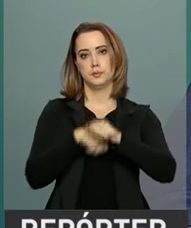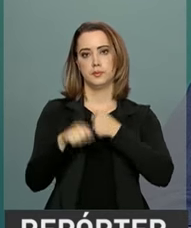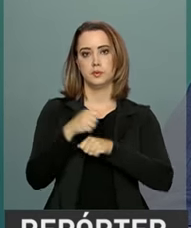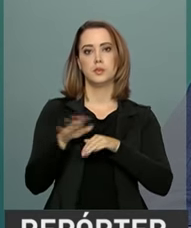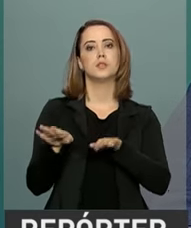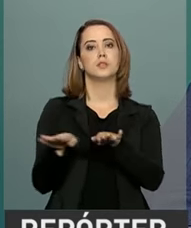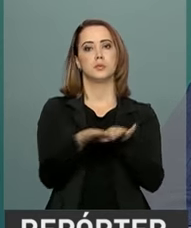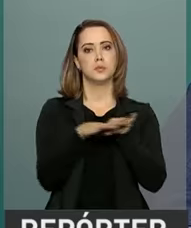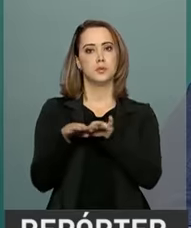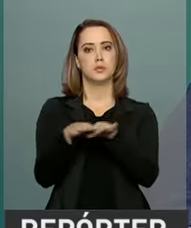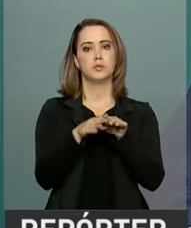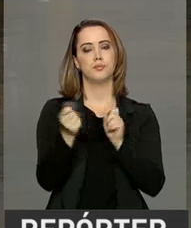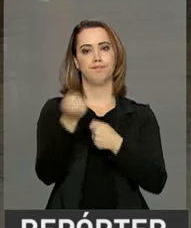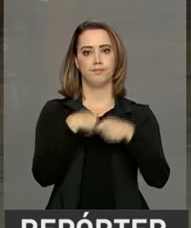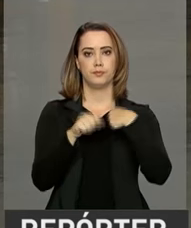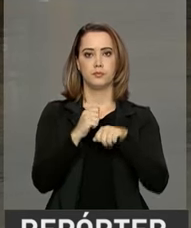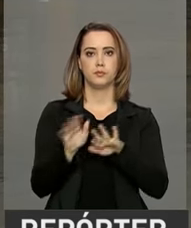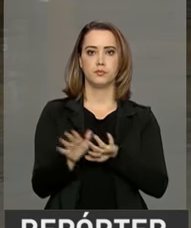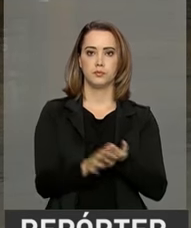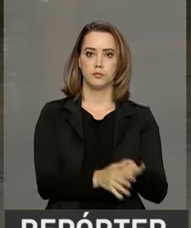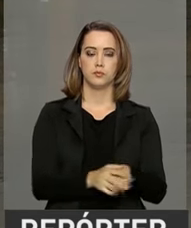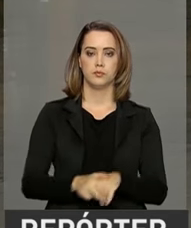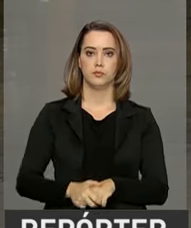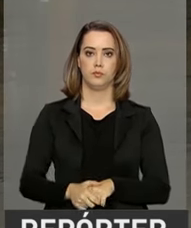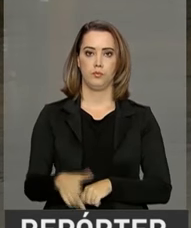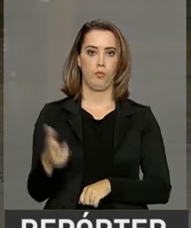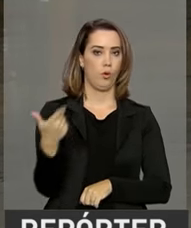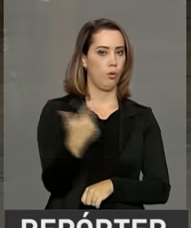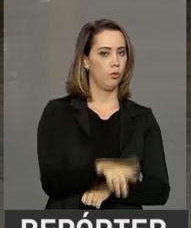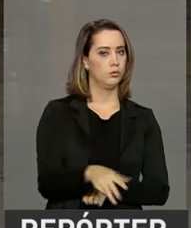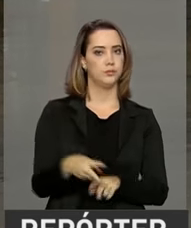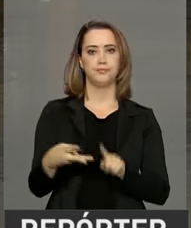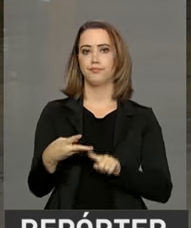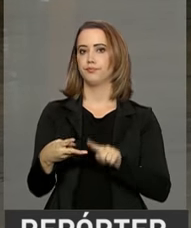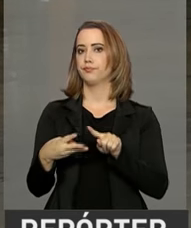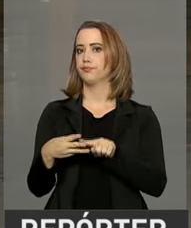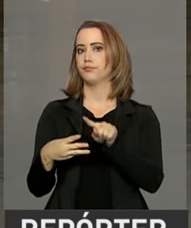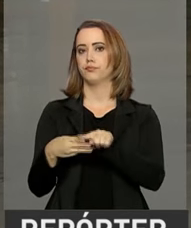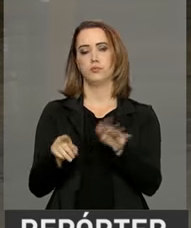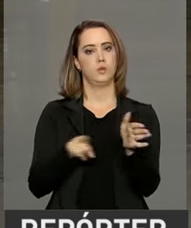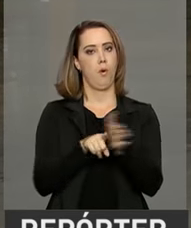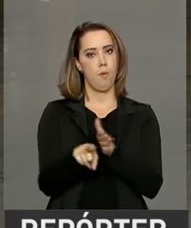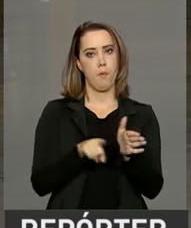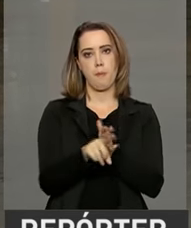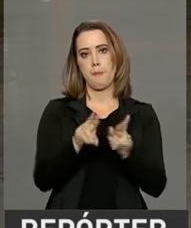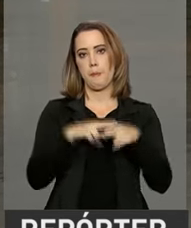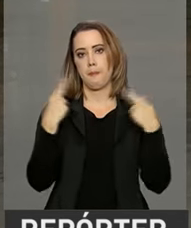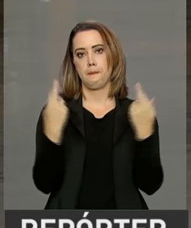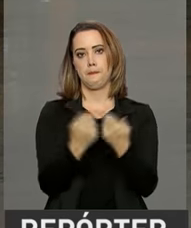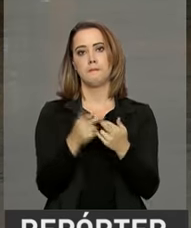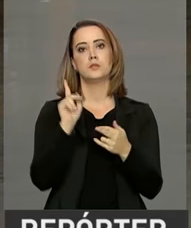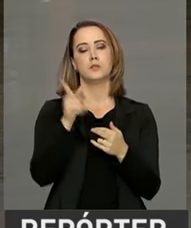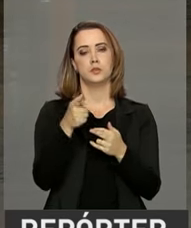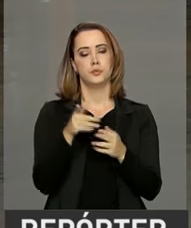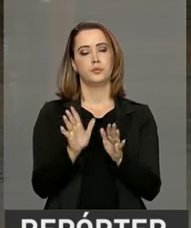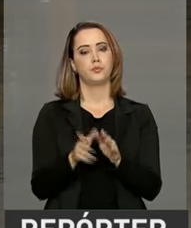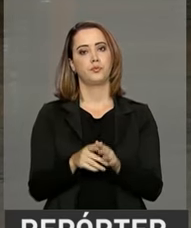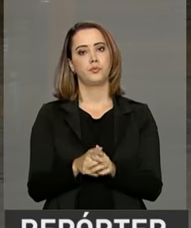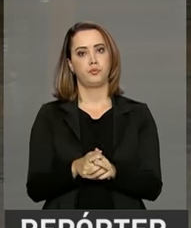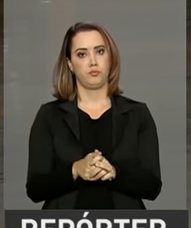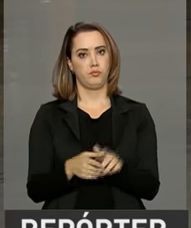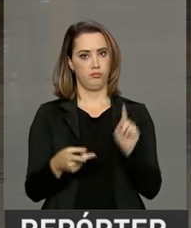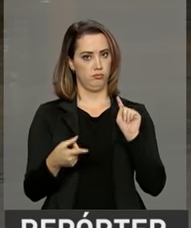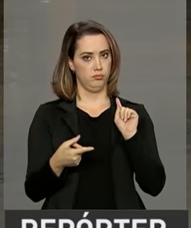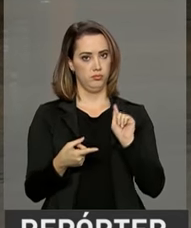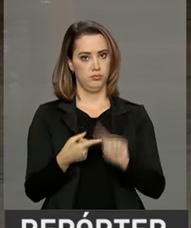estabilidade da da economia. Outras três questões que foram levantadas durante a reunião foram as seguintes: